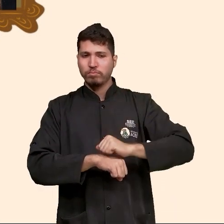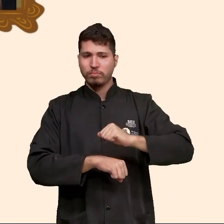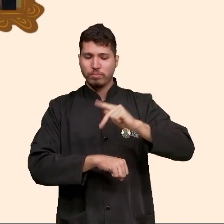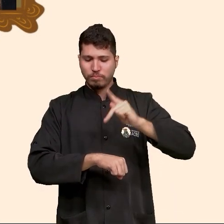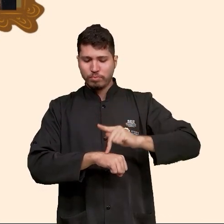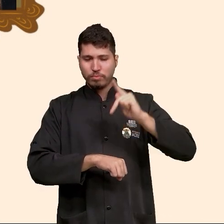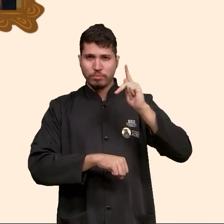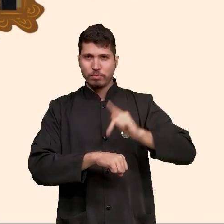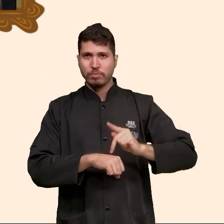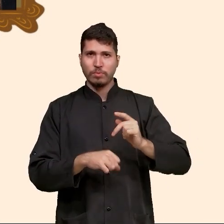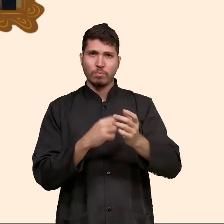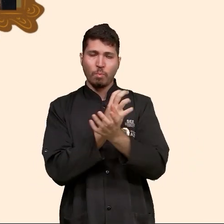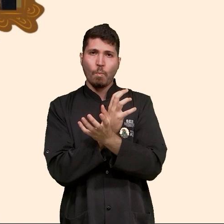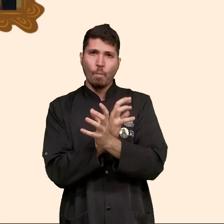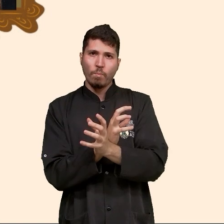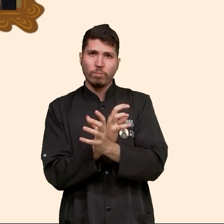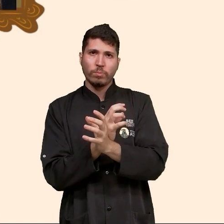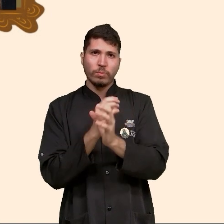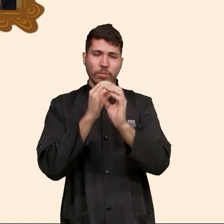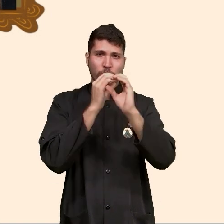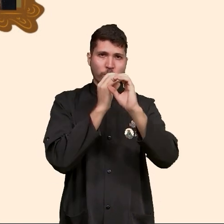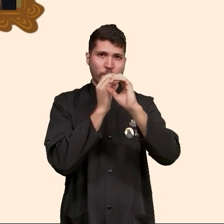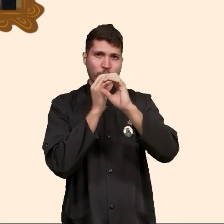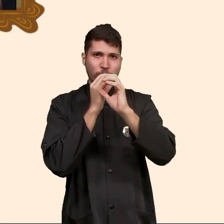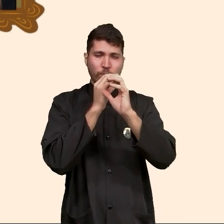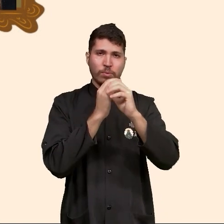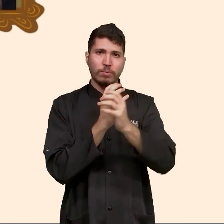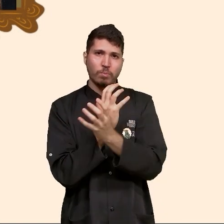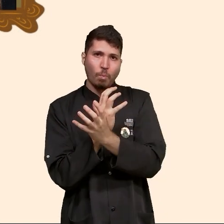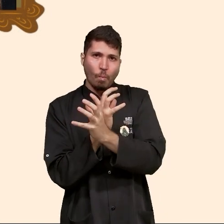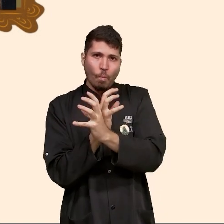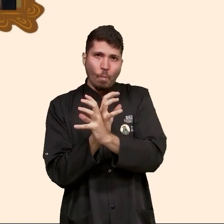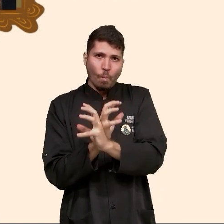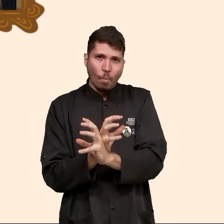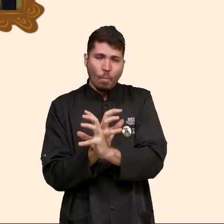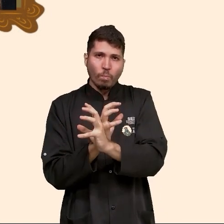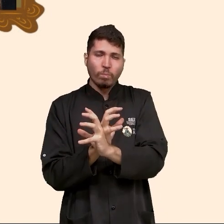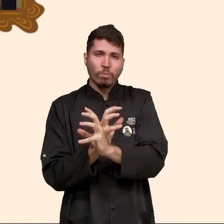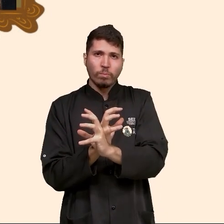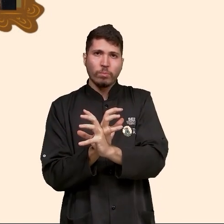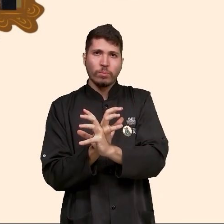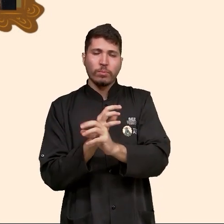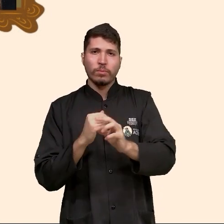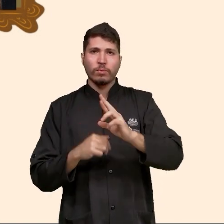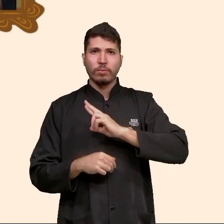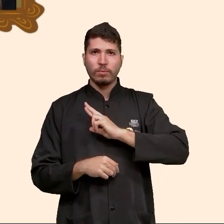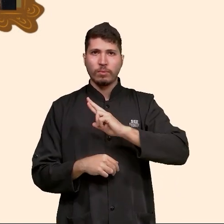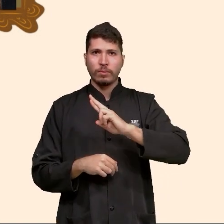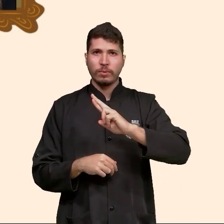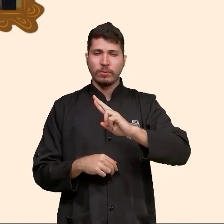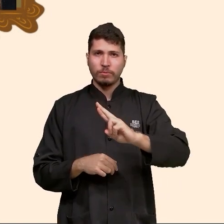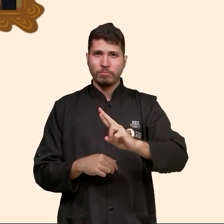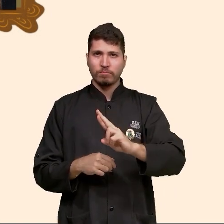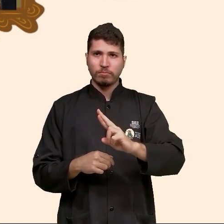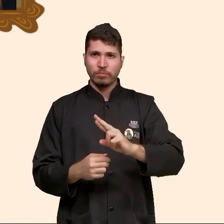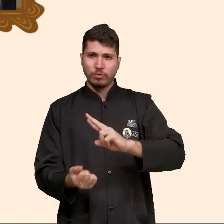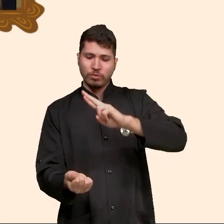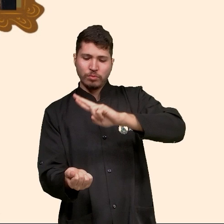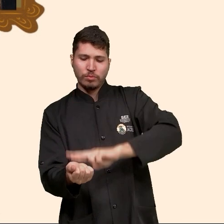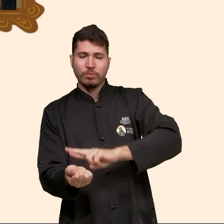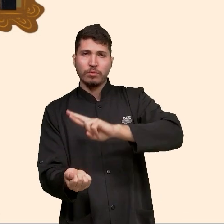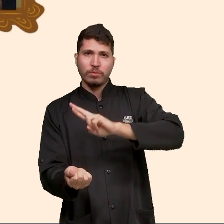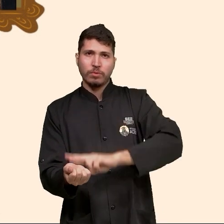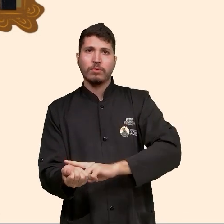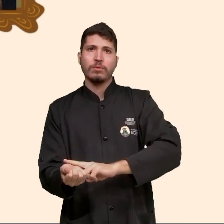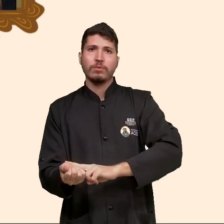instrumentos simples, como flautas de osso. Tinha função ritualística e social, e eu quero pedir bastante a